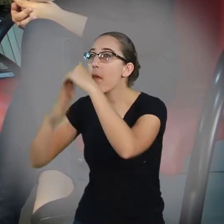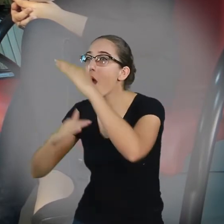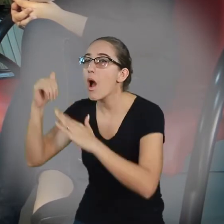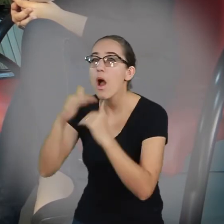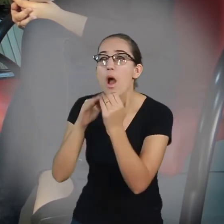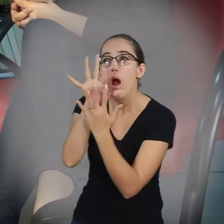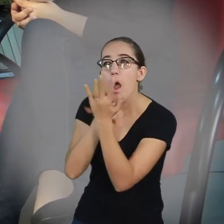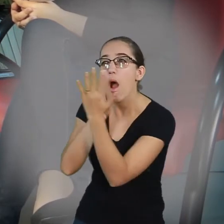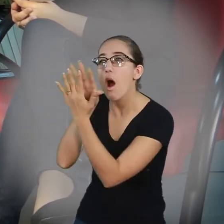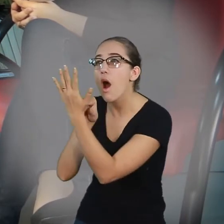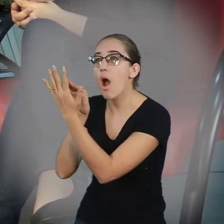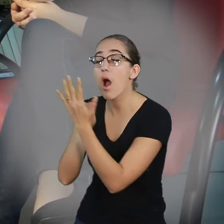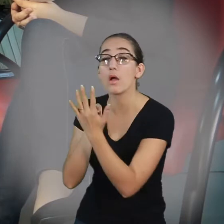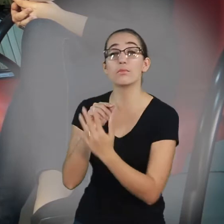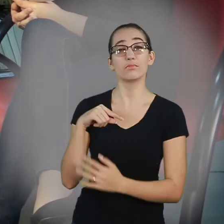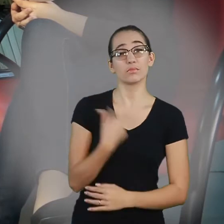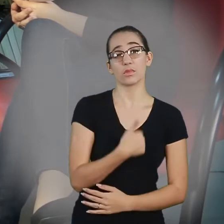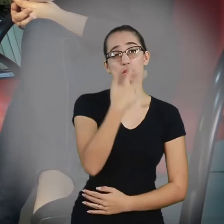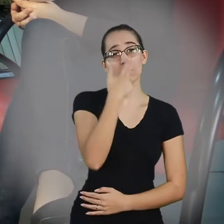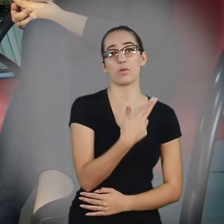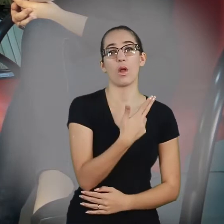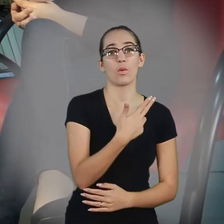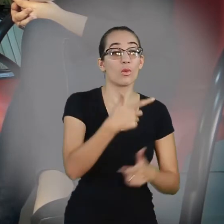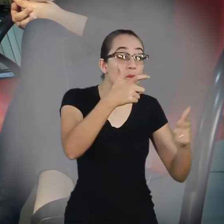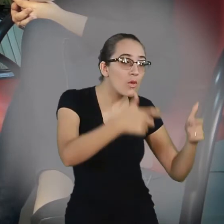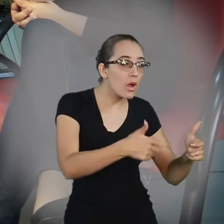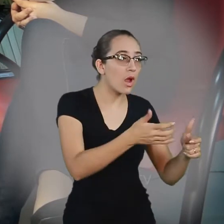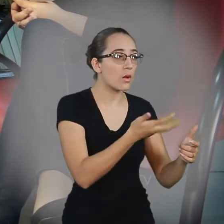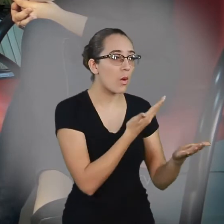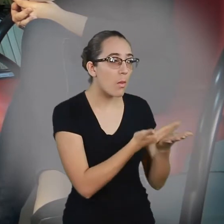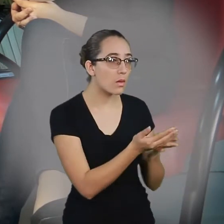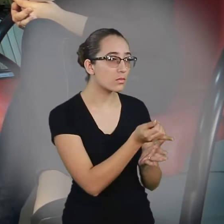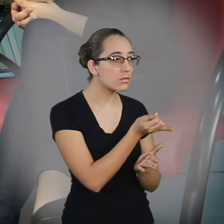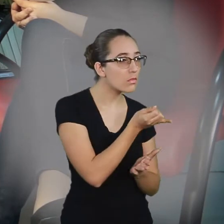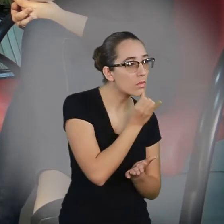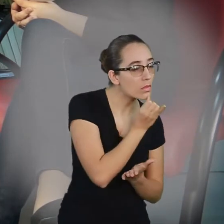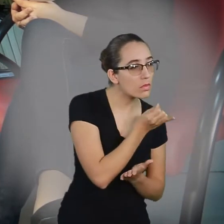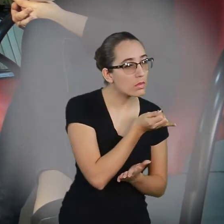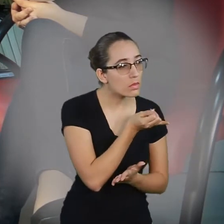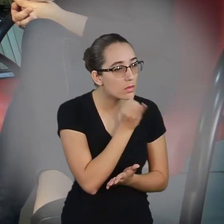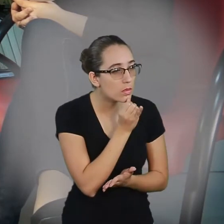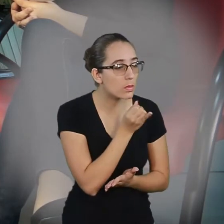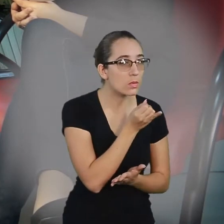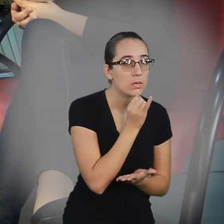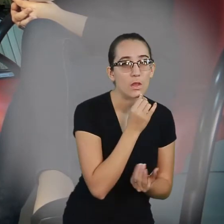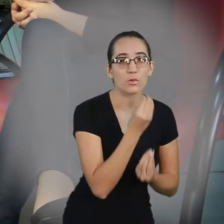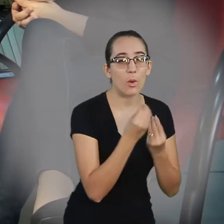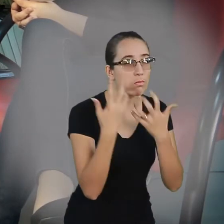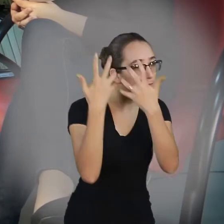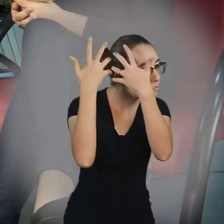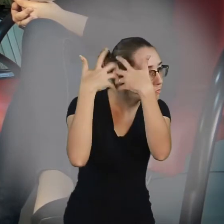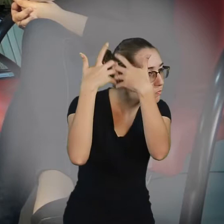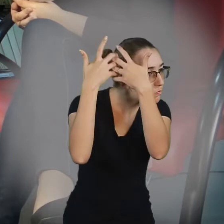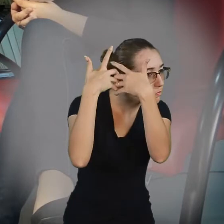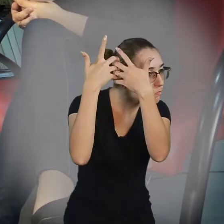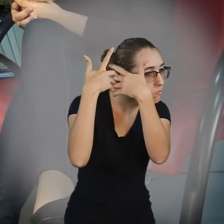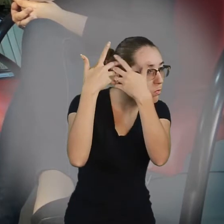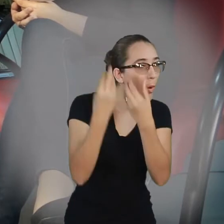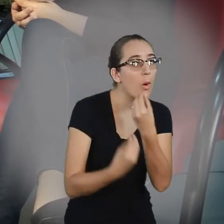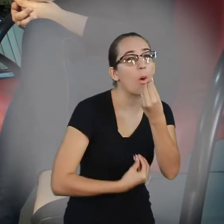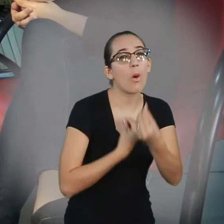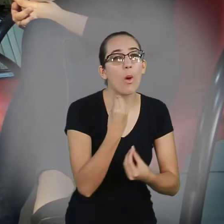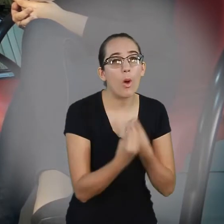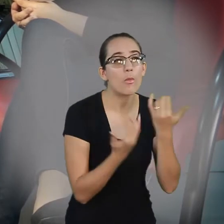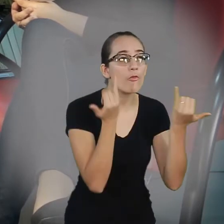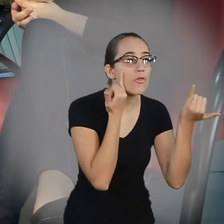vai aprendendo, testando o ambiente e vai aprendendo a raciocinar a partir daquele conjunto de aprendizado que a gente tem, daquele conjunto